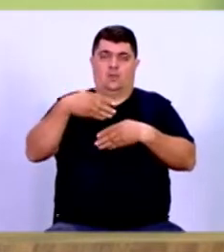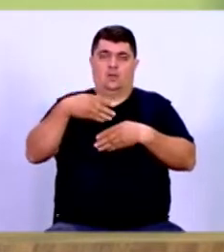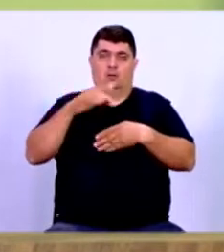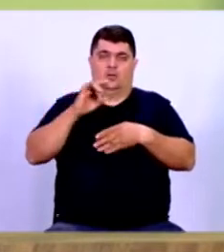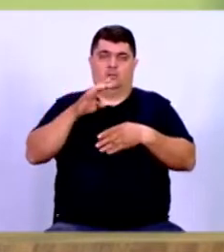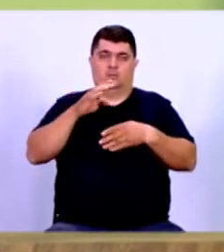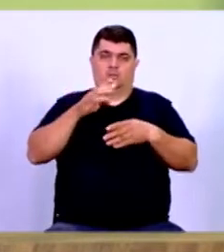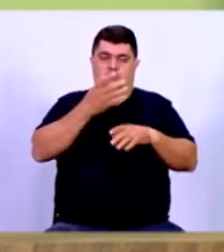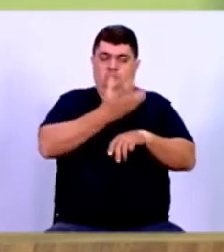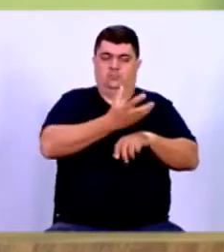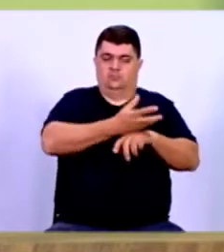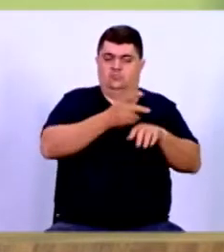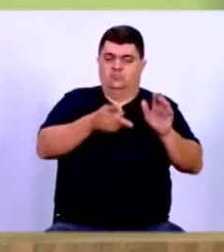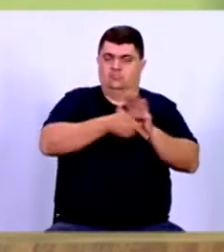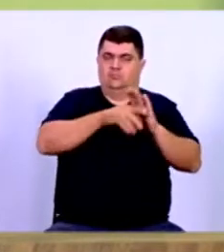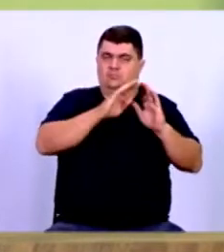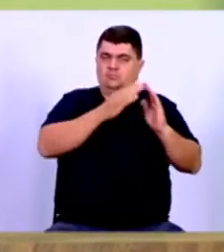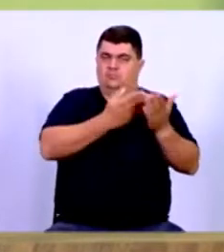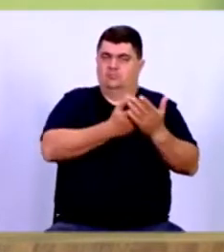avaliação